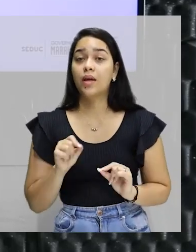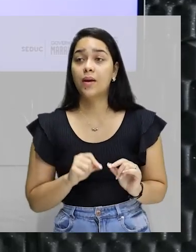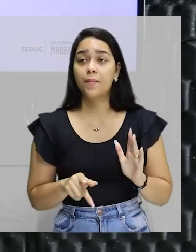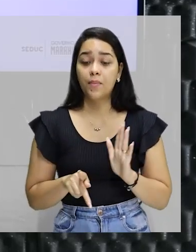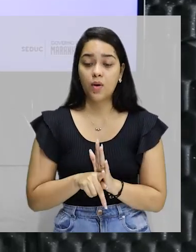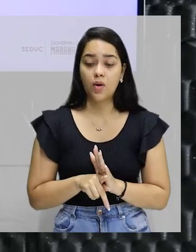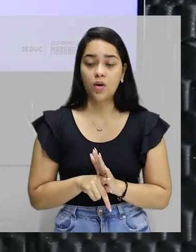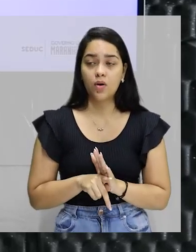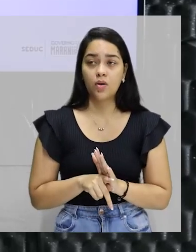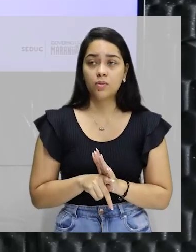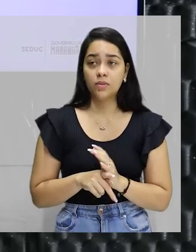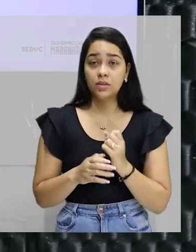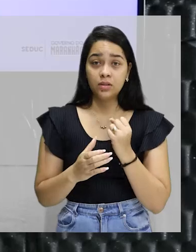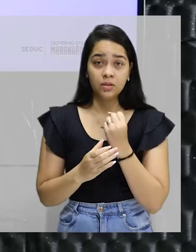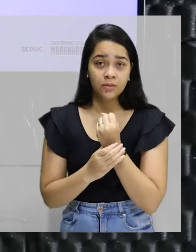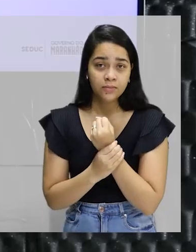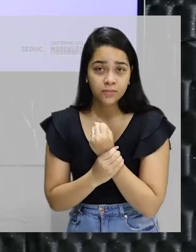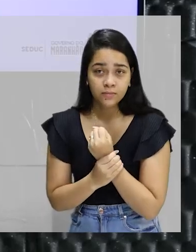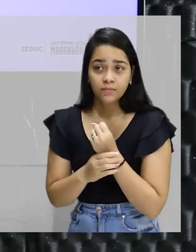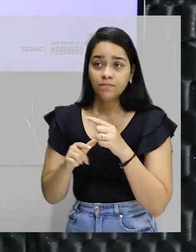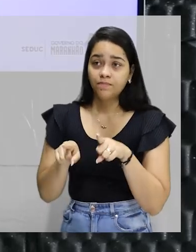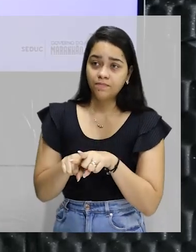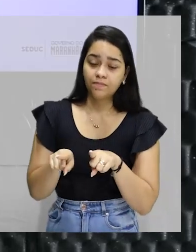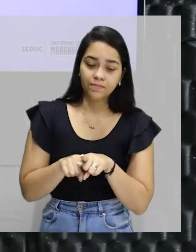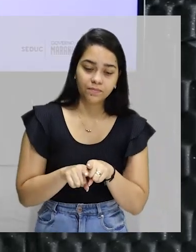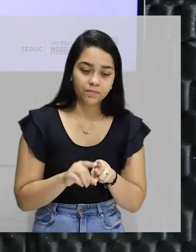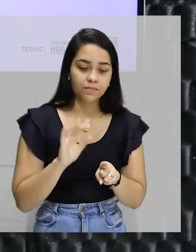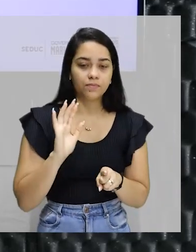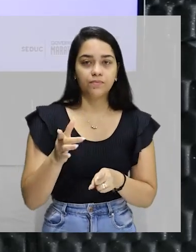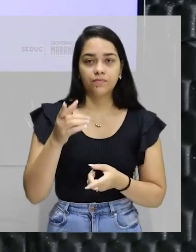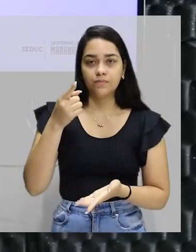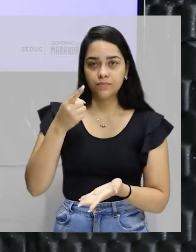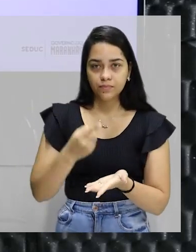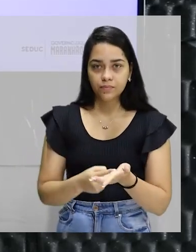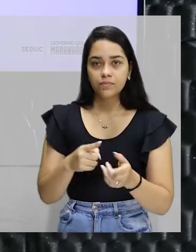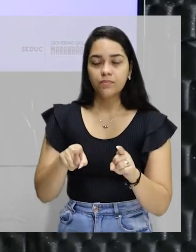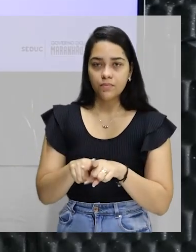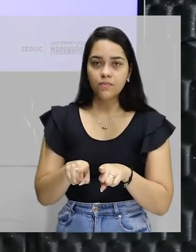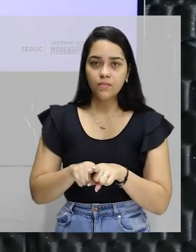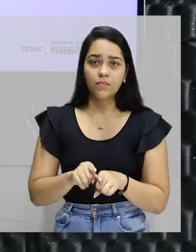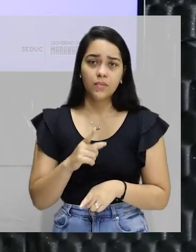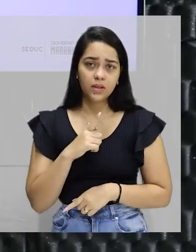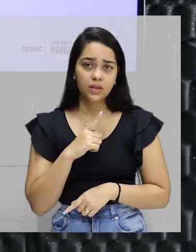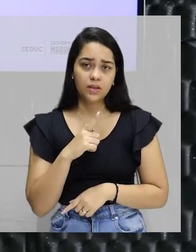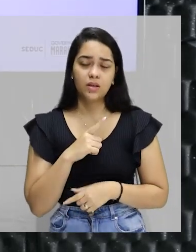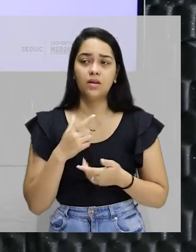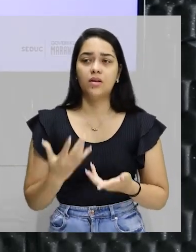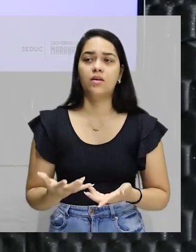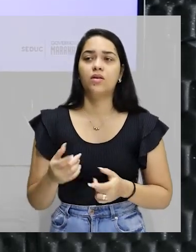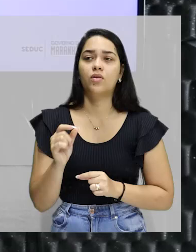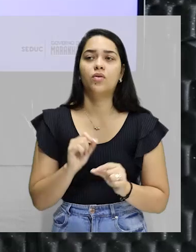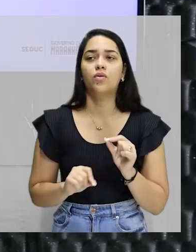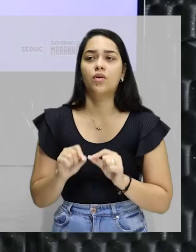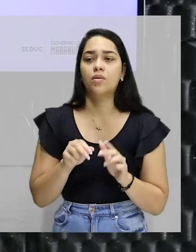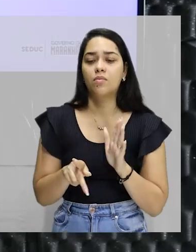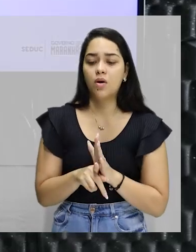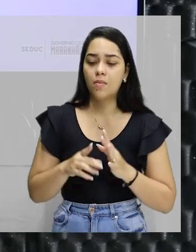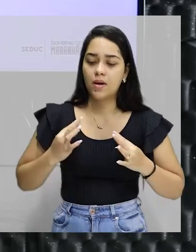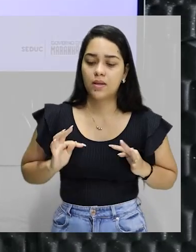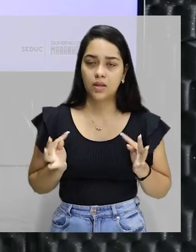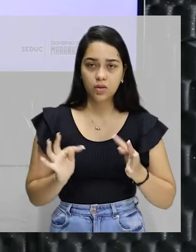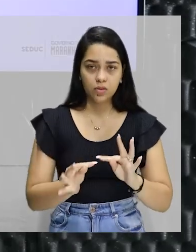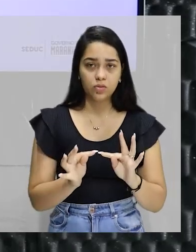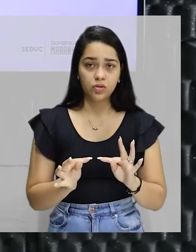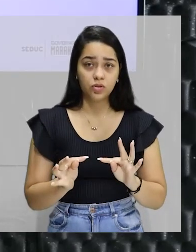os protocolos de segurança sejam bem estabelecidos e seguidos à risca, é uma